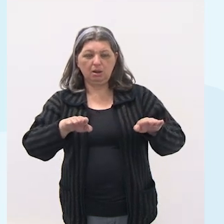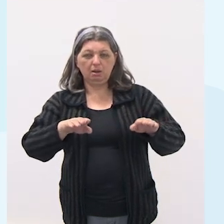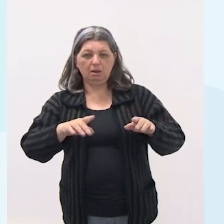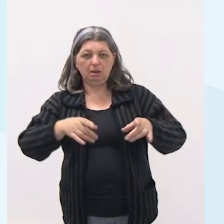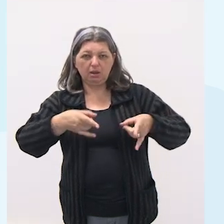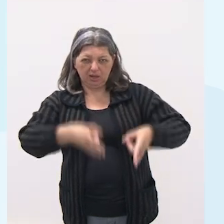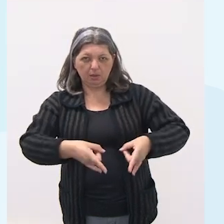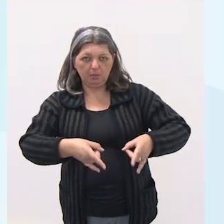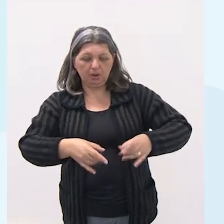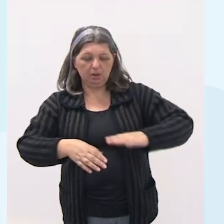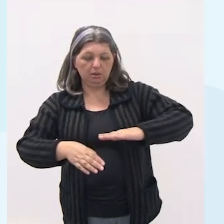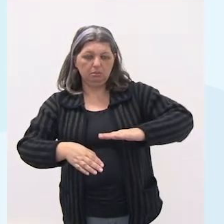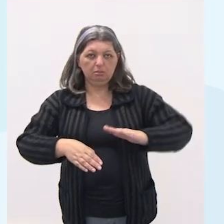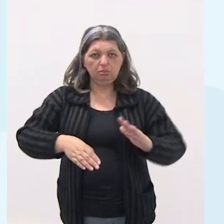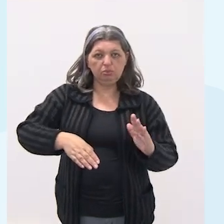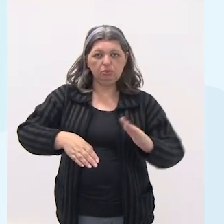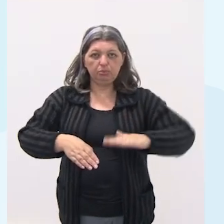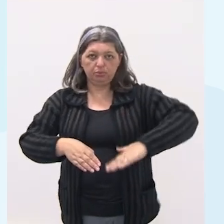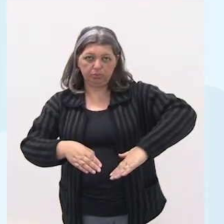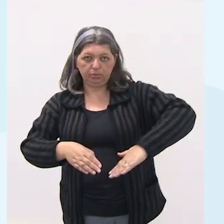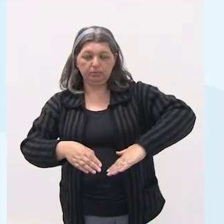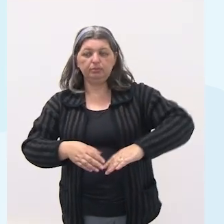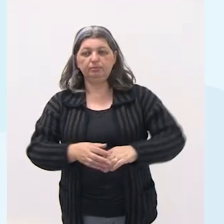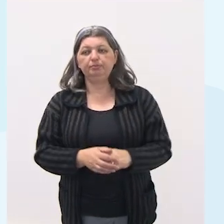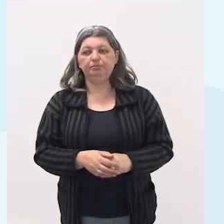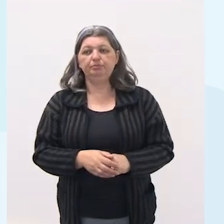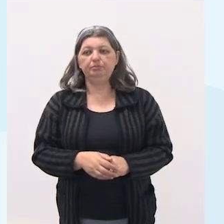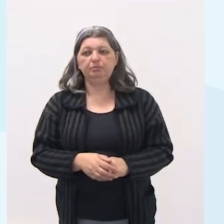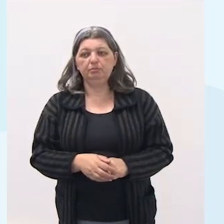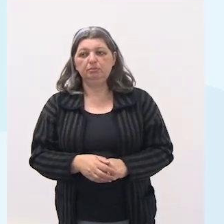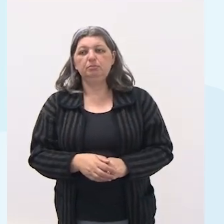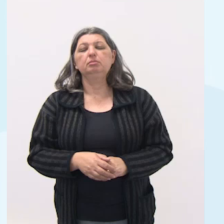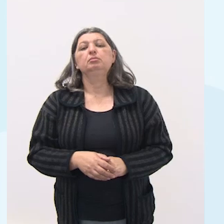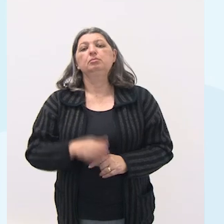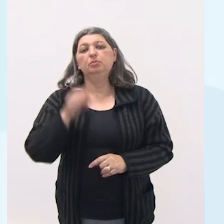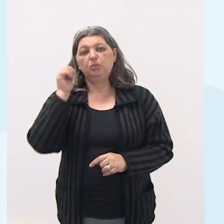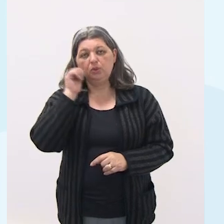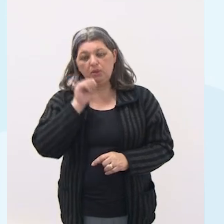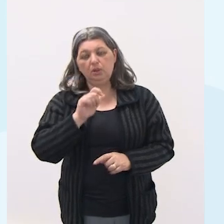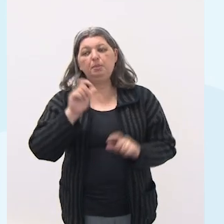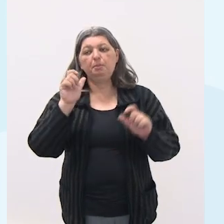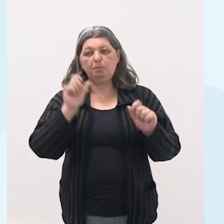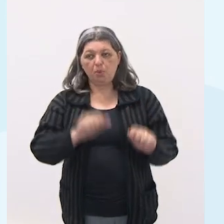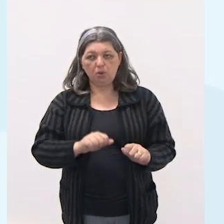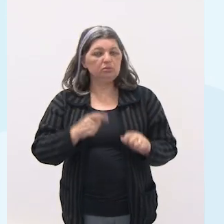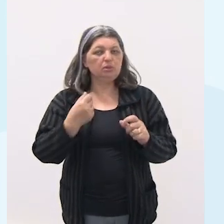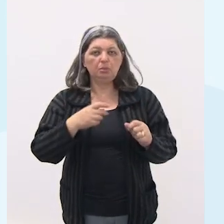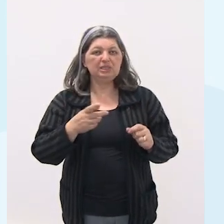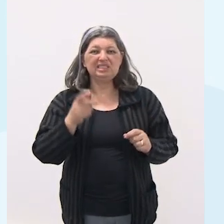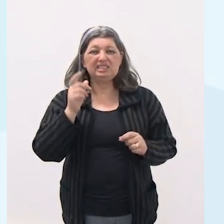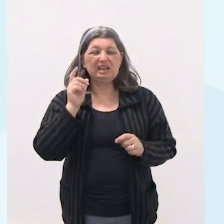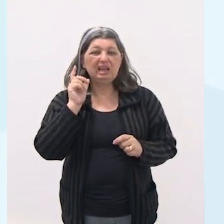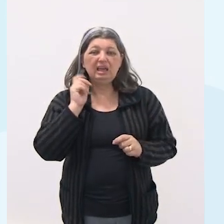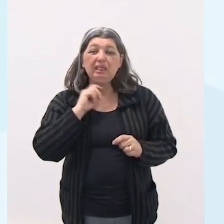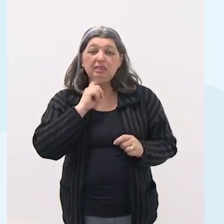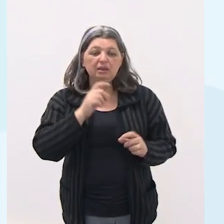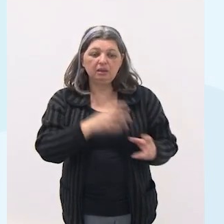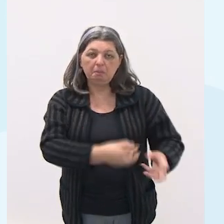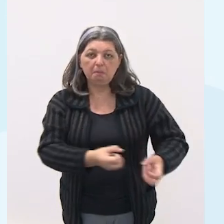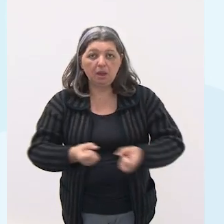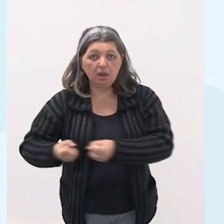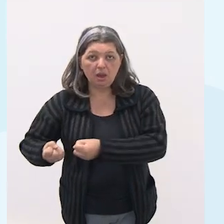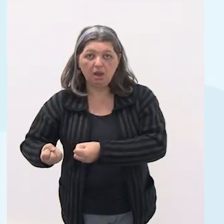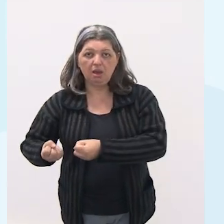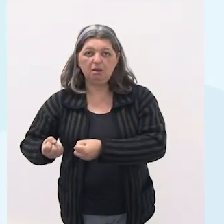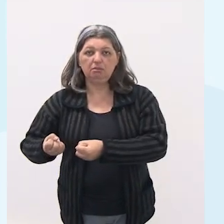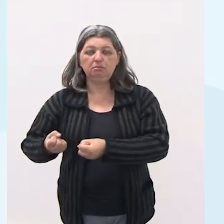essa mulher, dessa maneira, ela pode ser transferida, ela não precisa ser carregada, porque imagina, uma